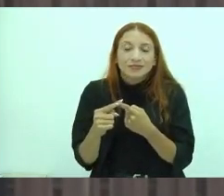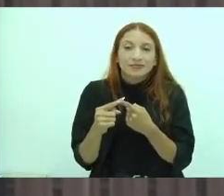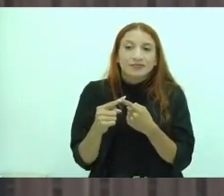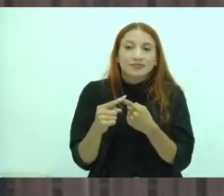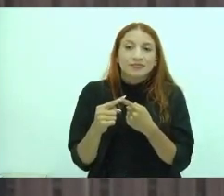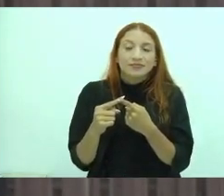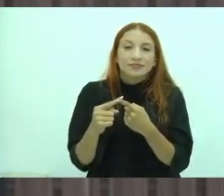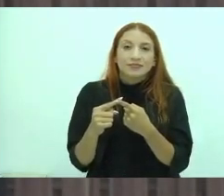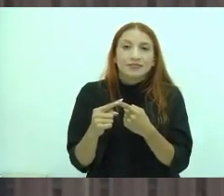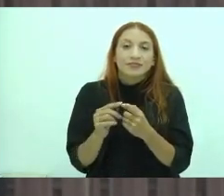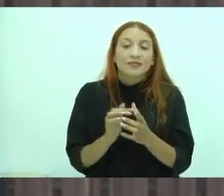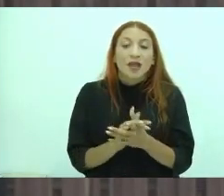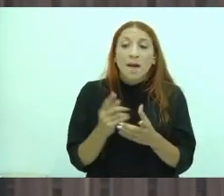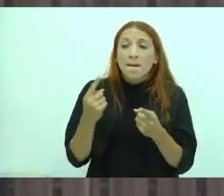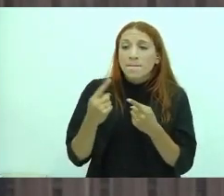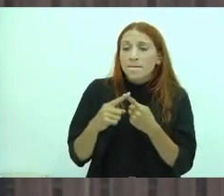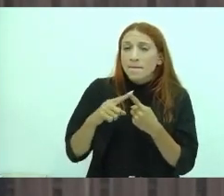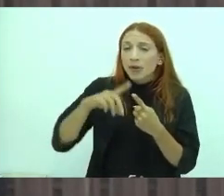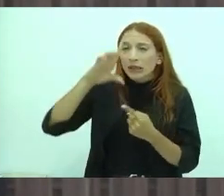É porque Deus,